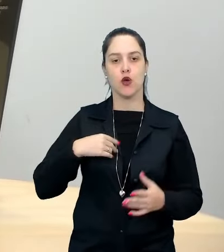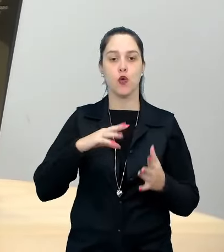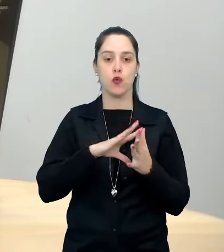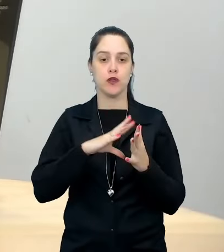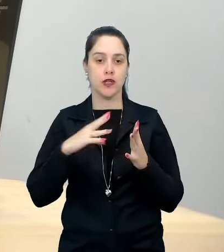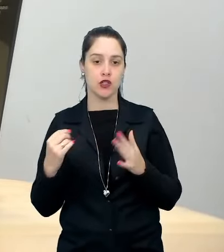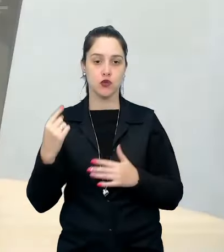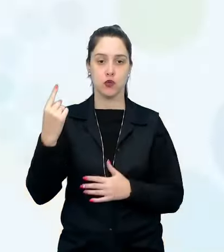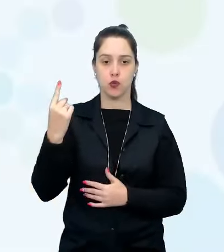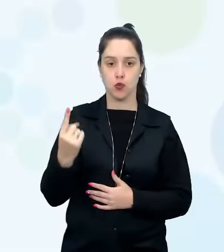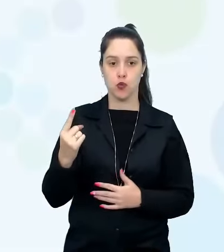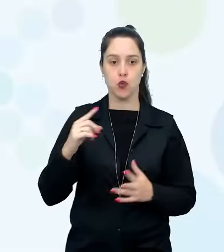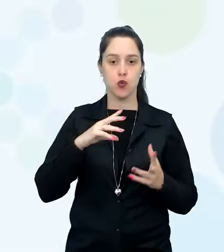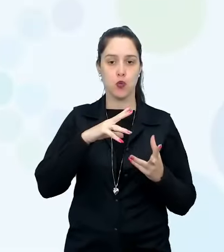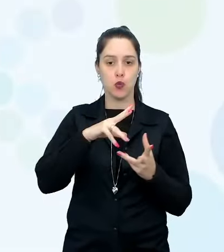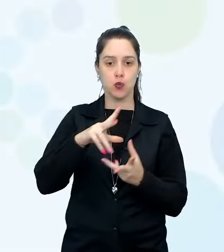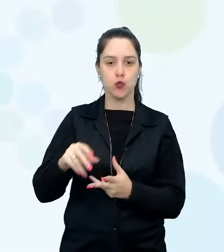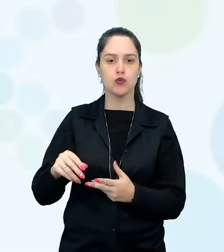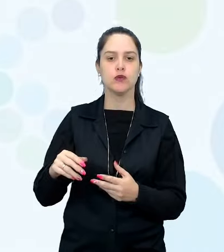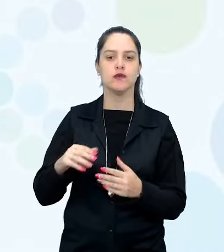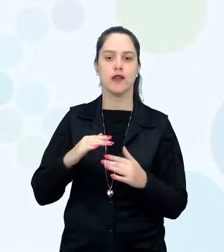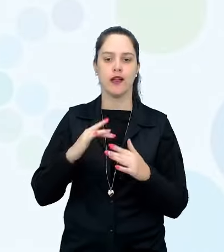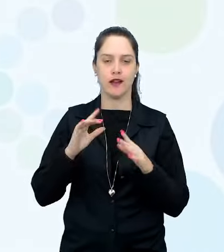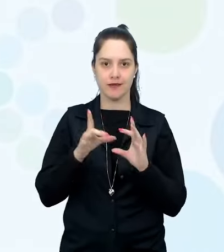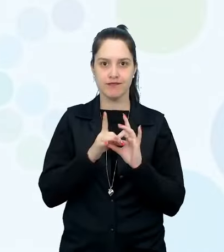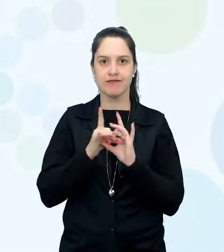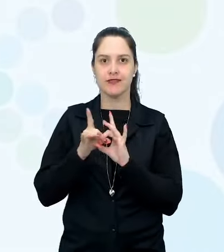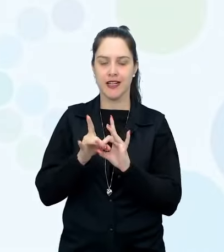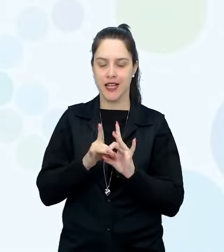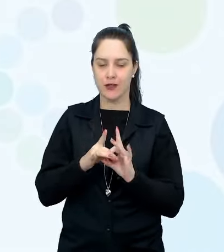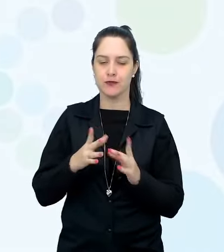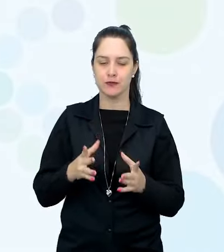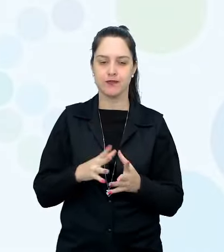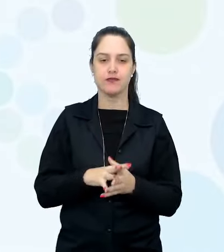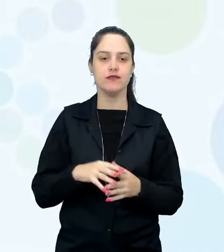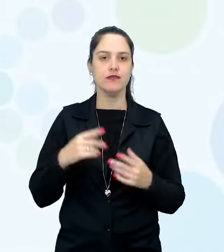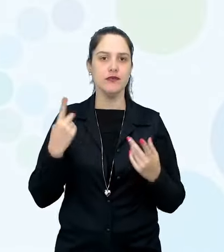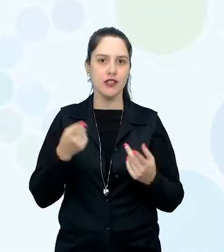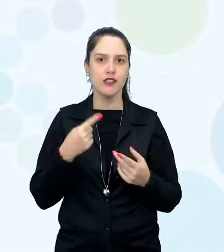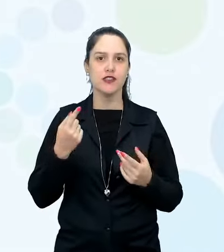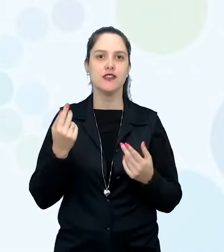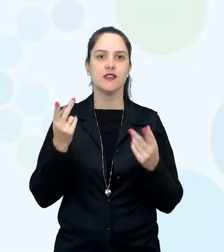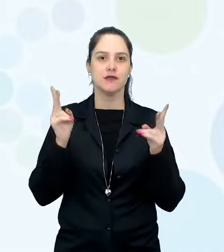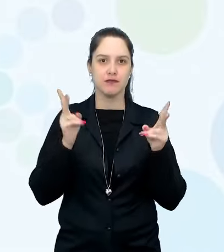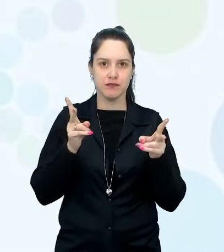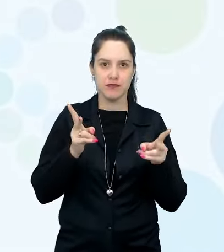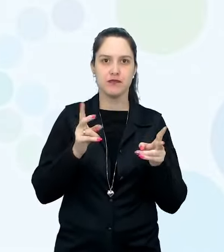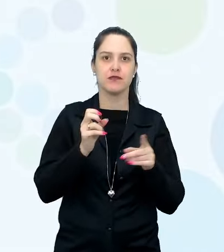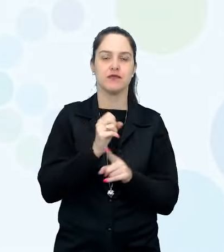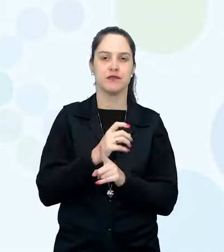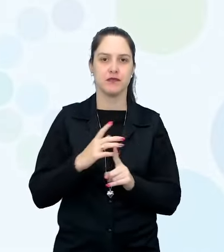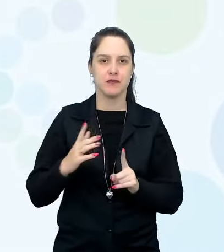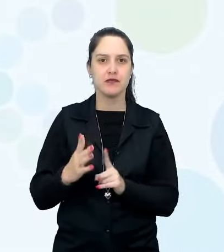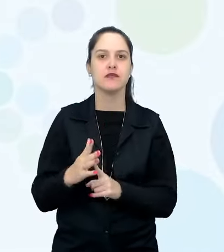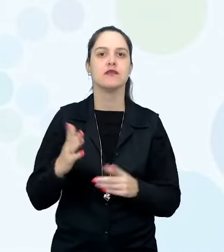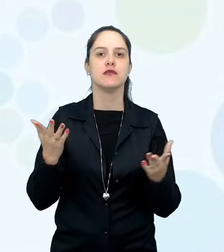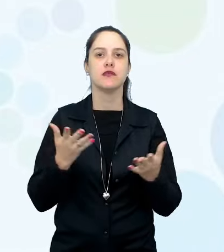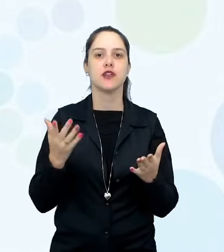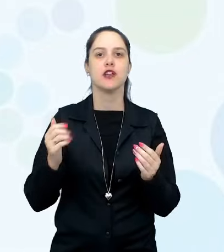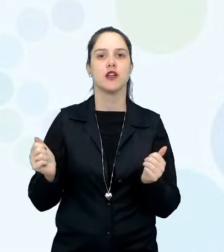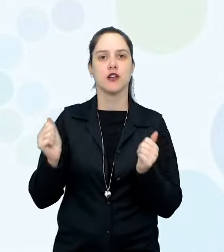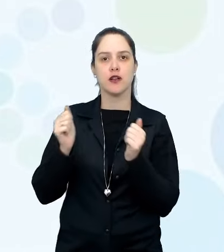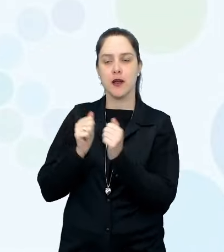1, No Mundo Tudo Está Interligado, de Ciências Humanas e Sociais Aplicadas. Aqui comigo